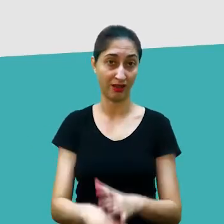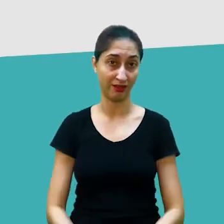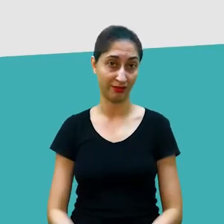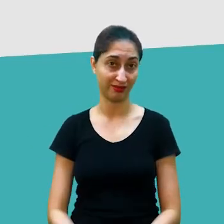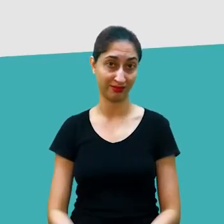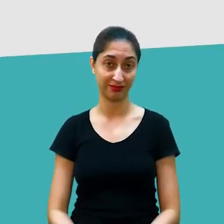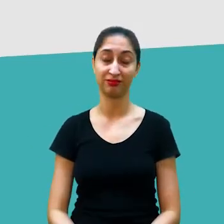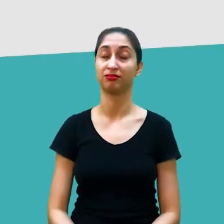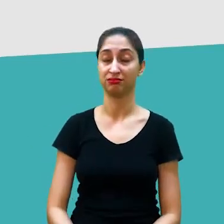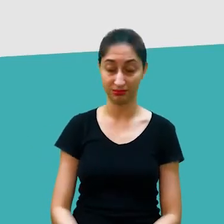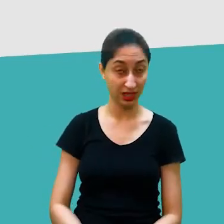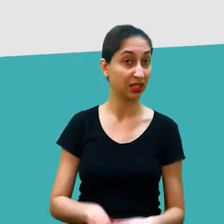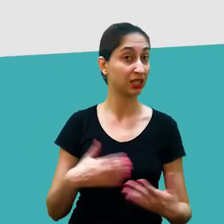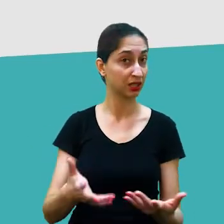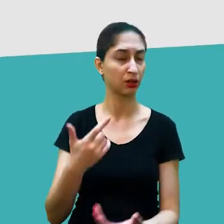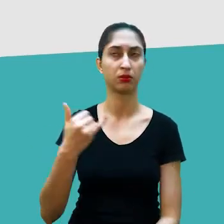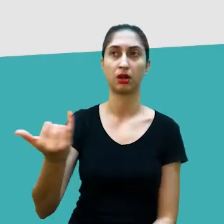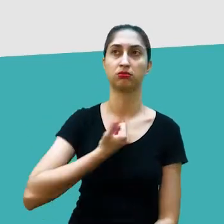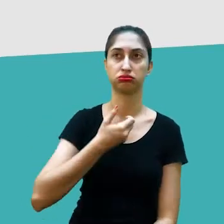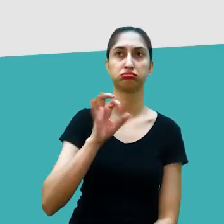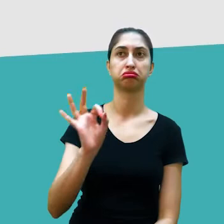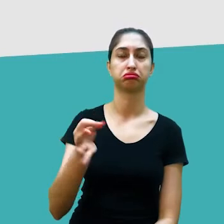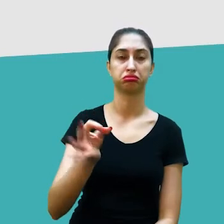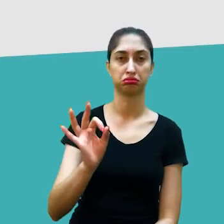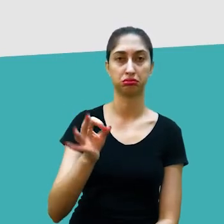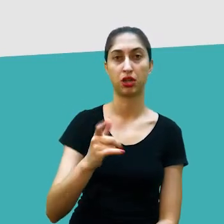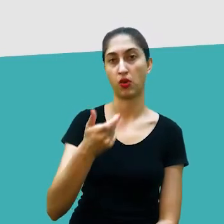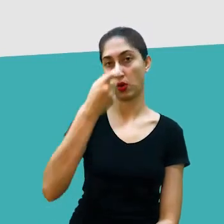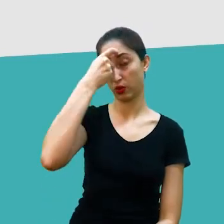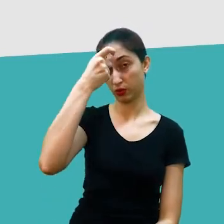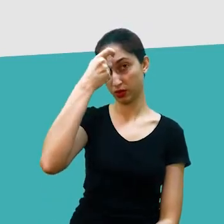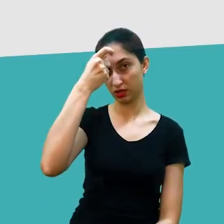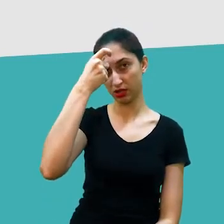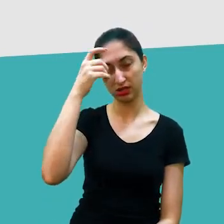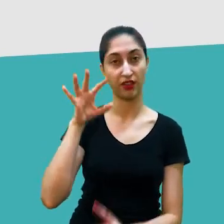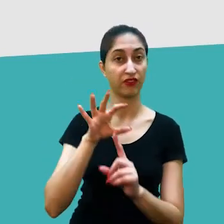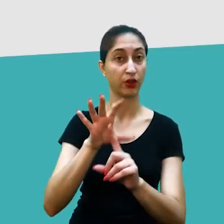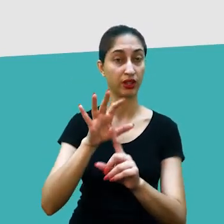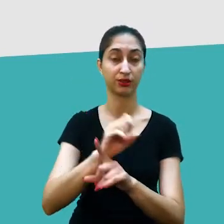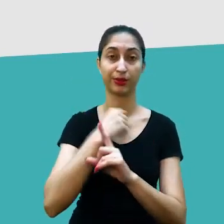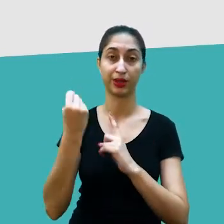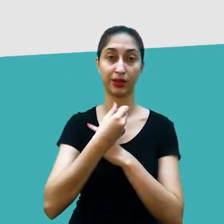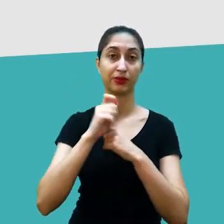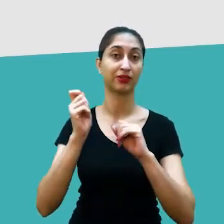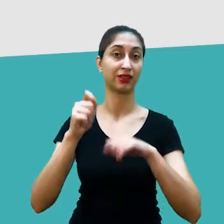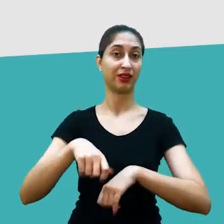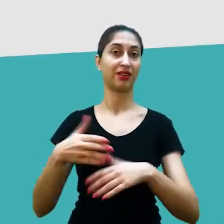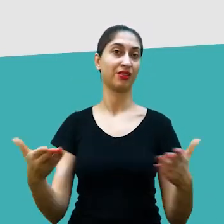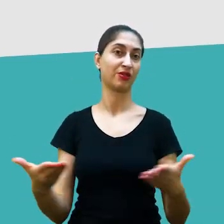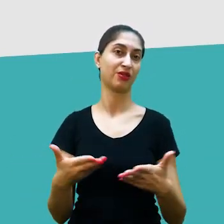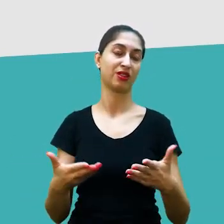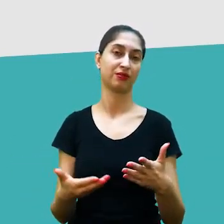mais positiva que eu tenho nos últimos tempos, da consciência realmente do impacto que o ser humano está criando